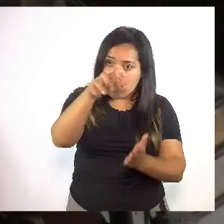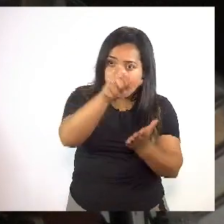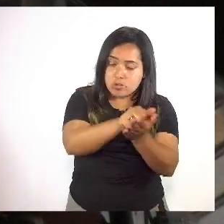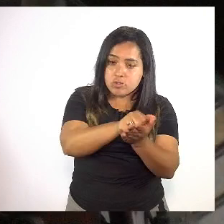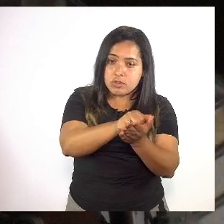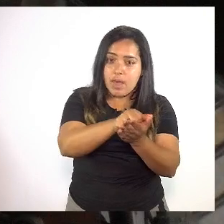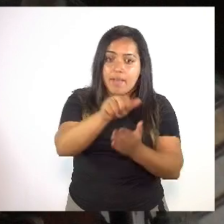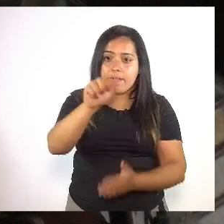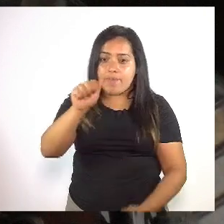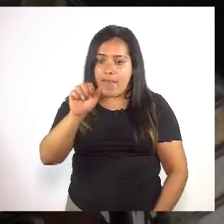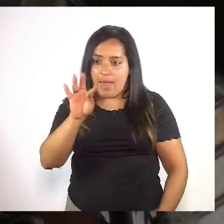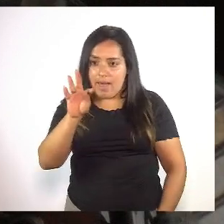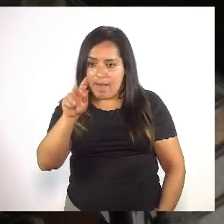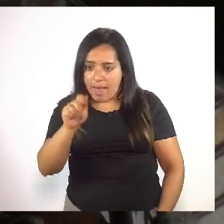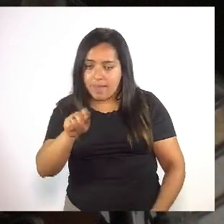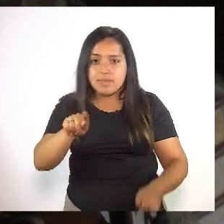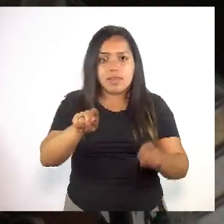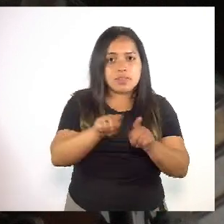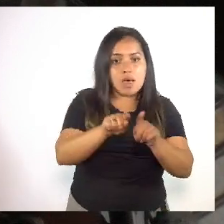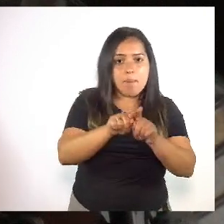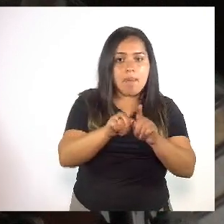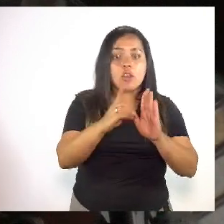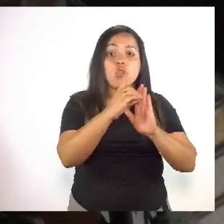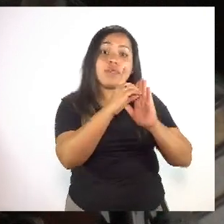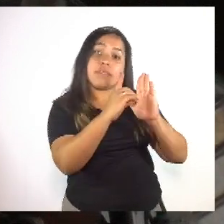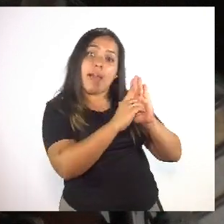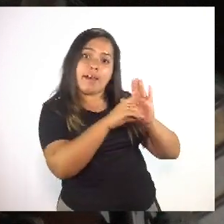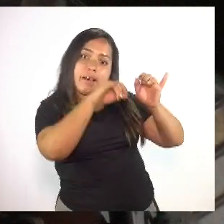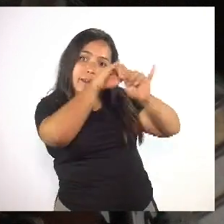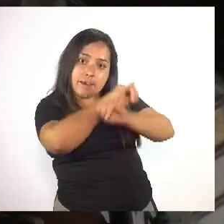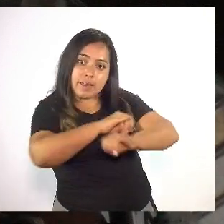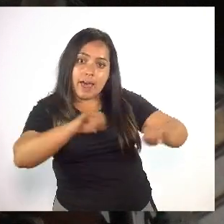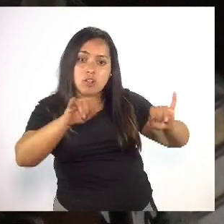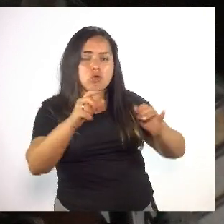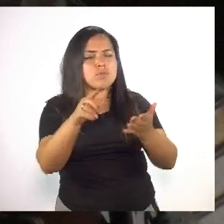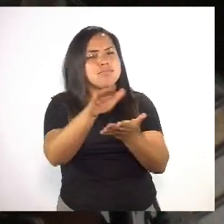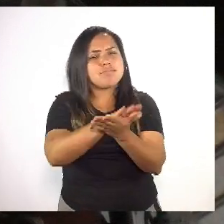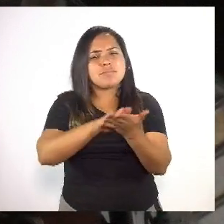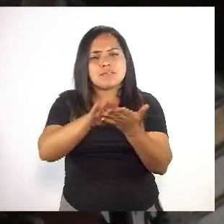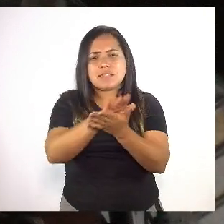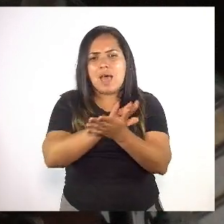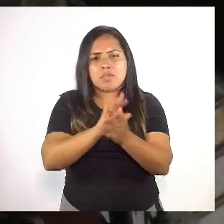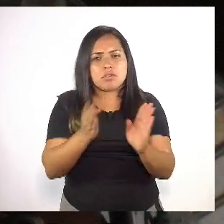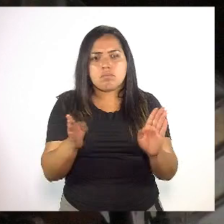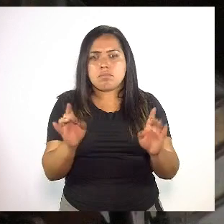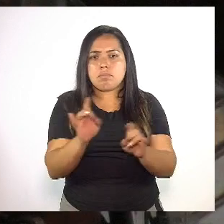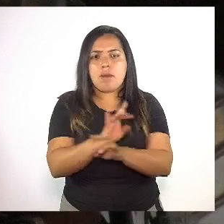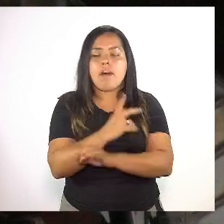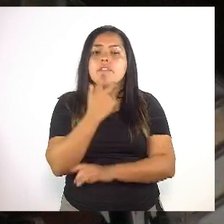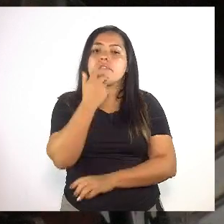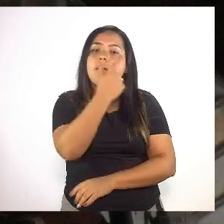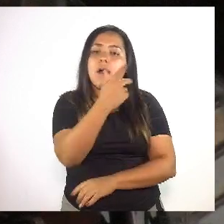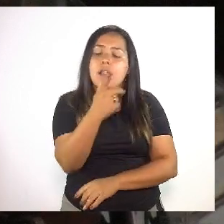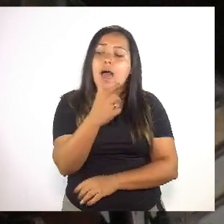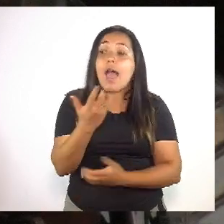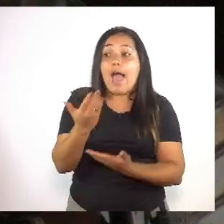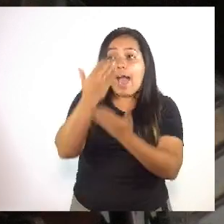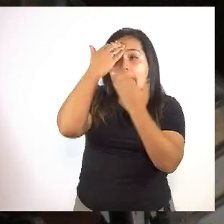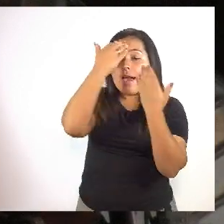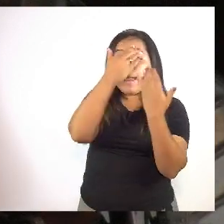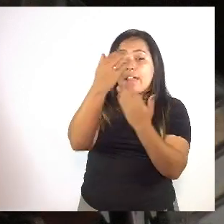e no decreto também. Nada mais havendo a tratar, agradeço a presença e a participação de todos os deputados